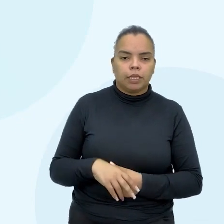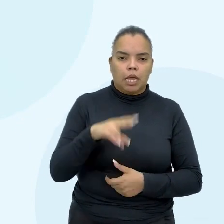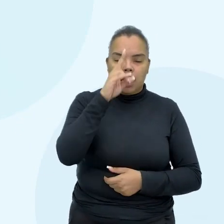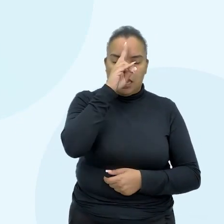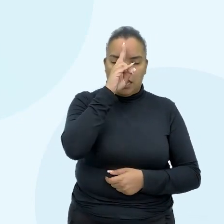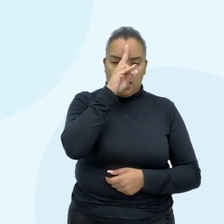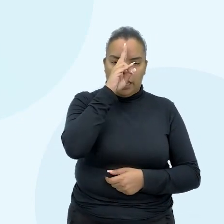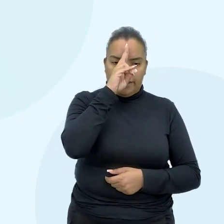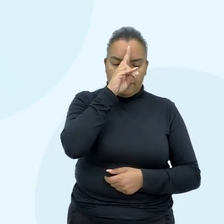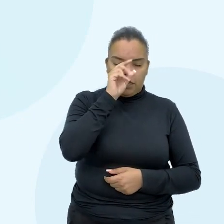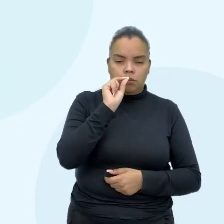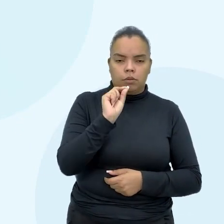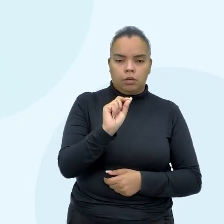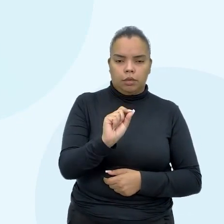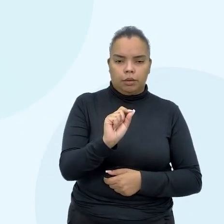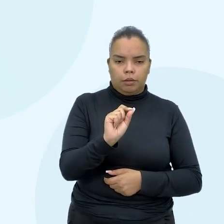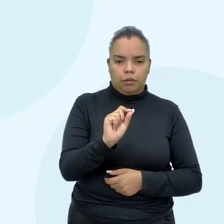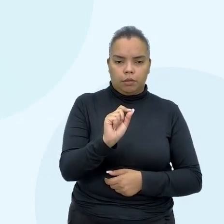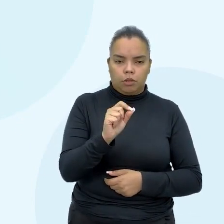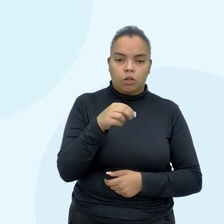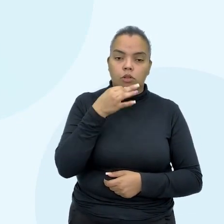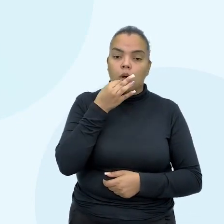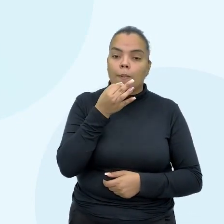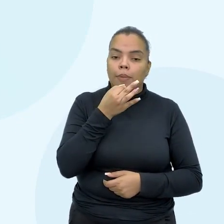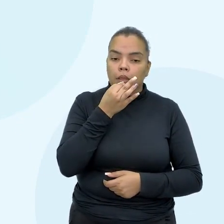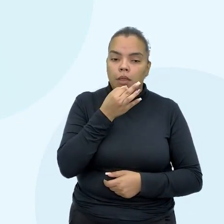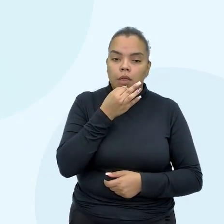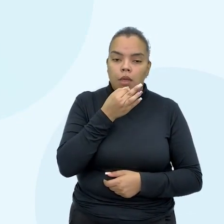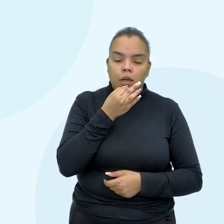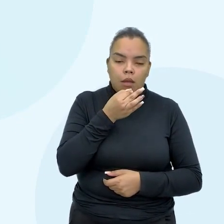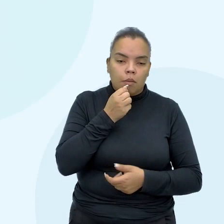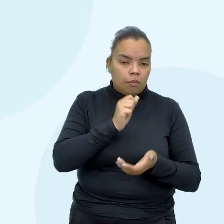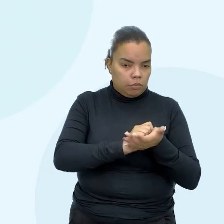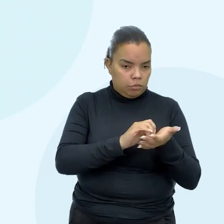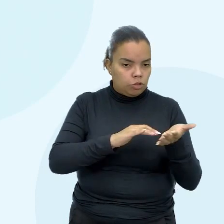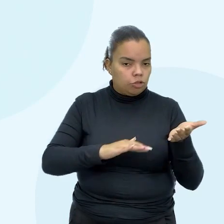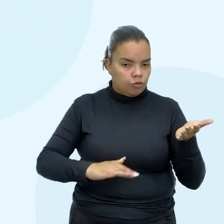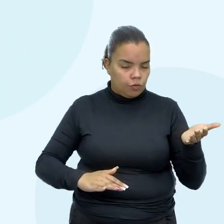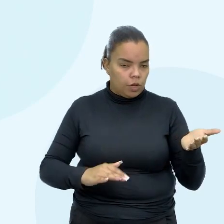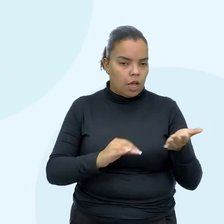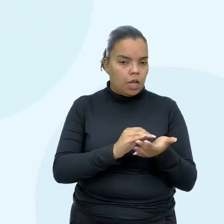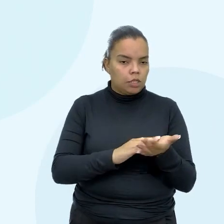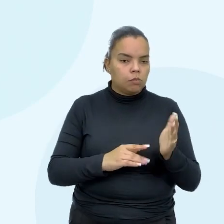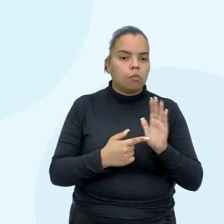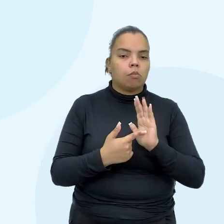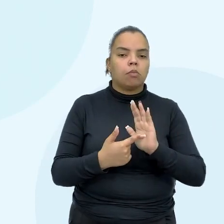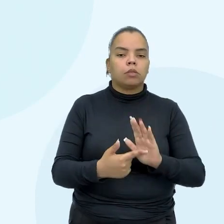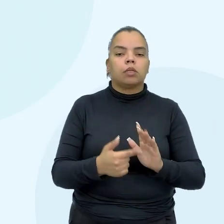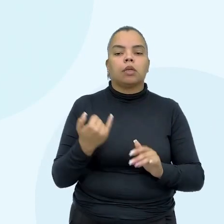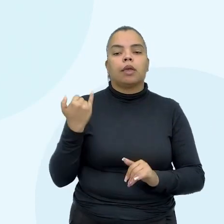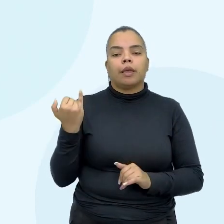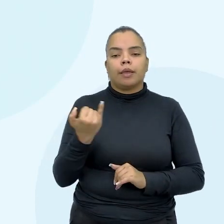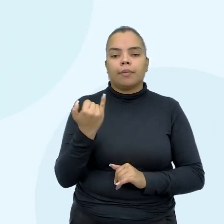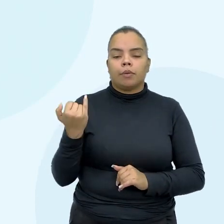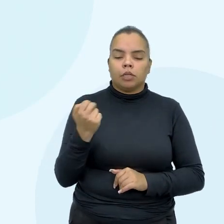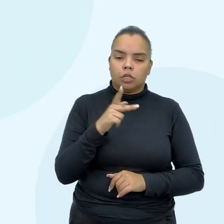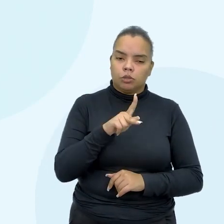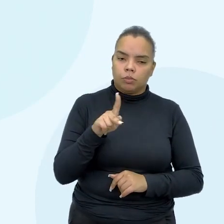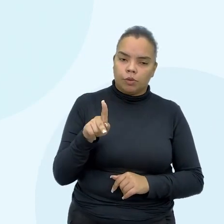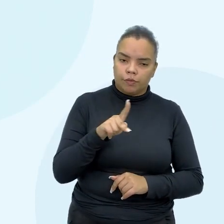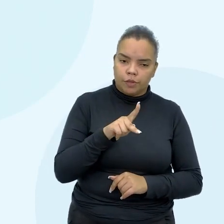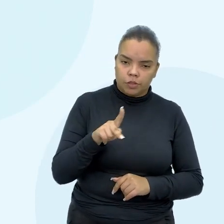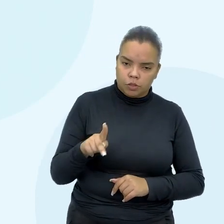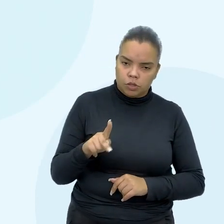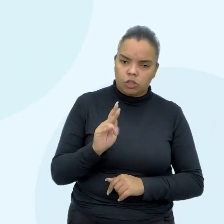né, Marcelo? A gente está propondo as atividades, né? E é importante aí o professor e professora que